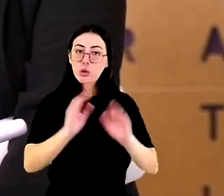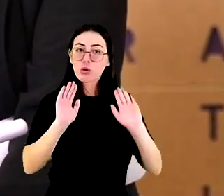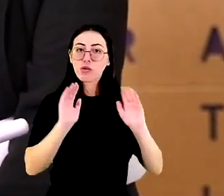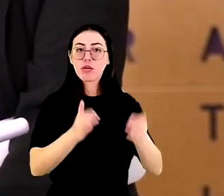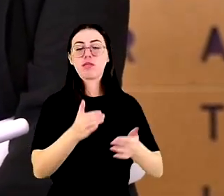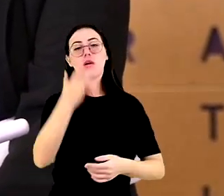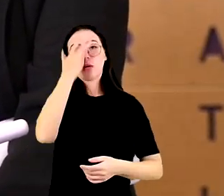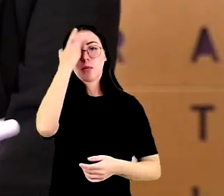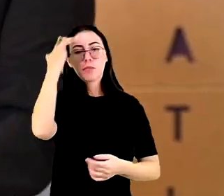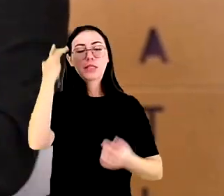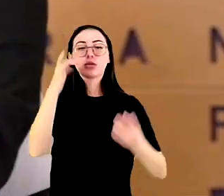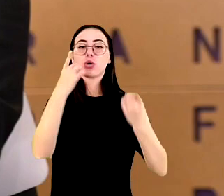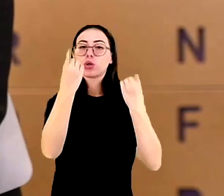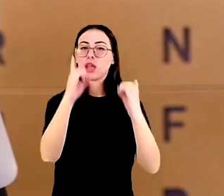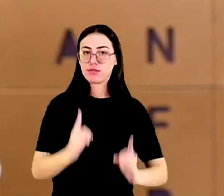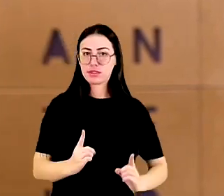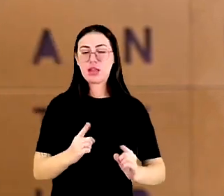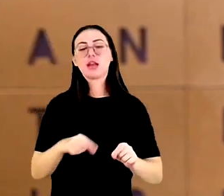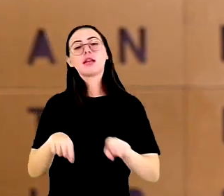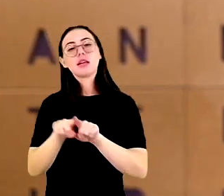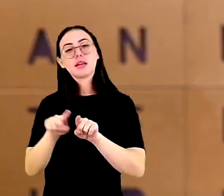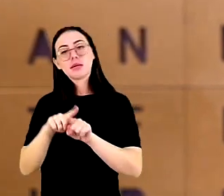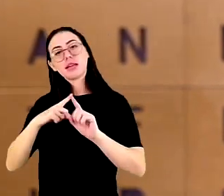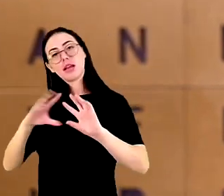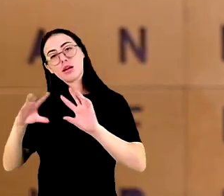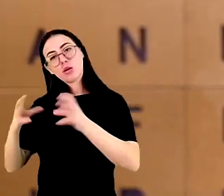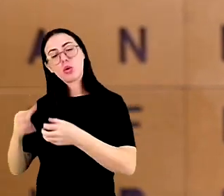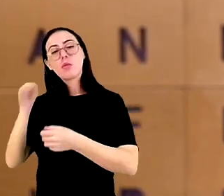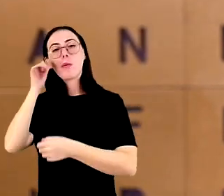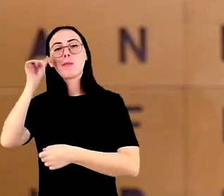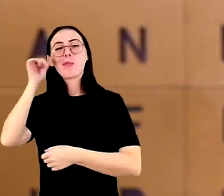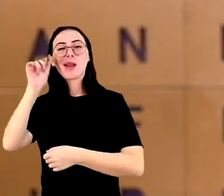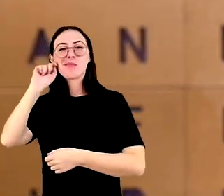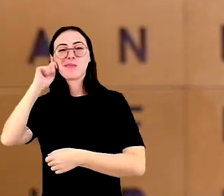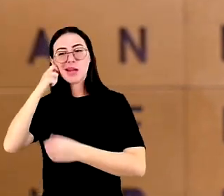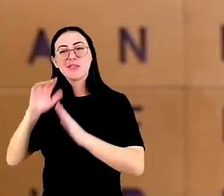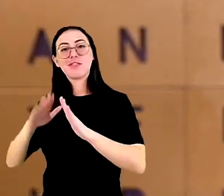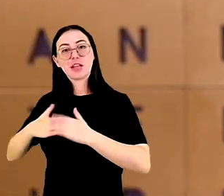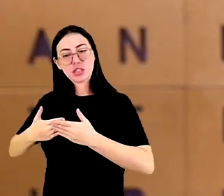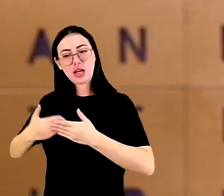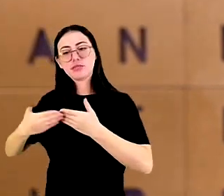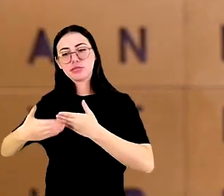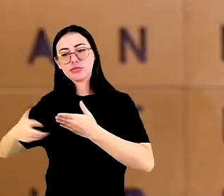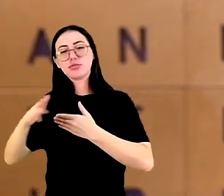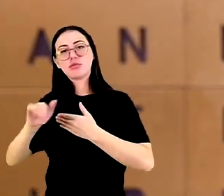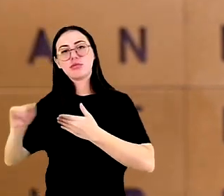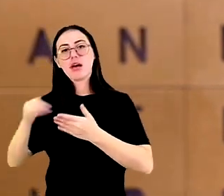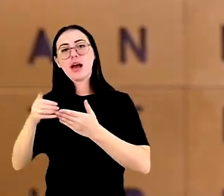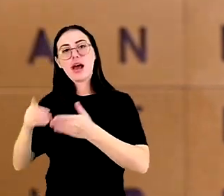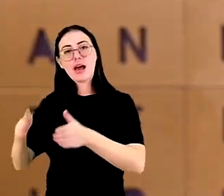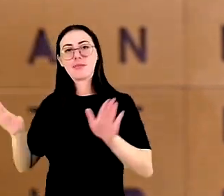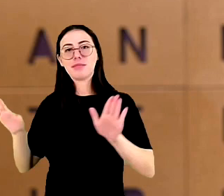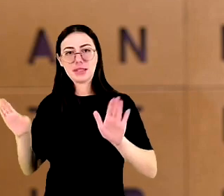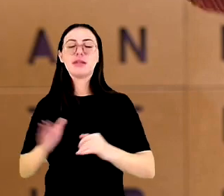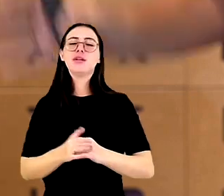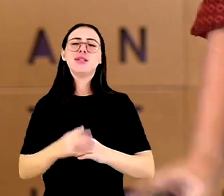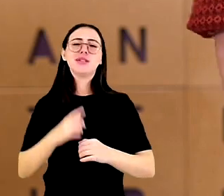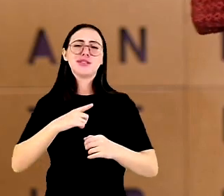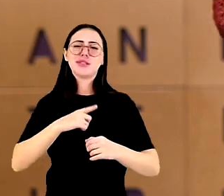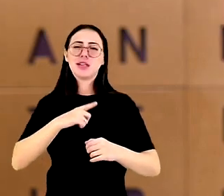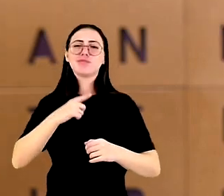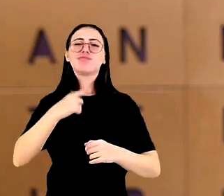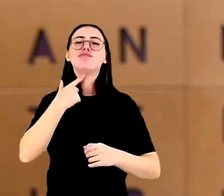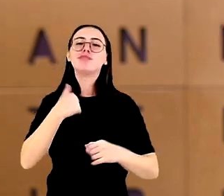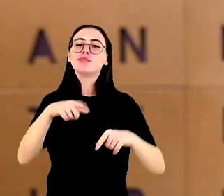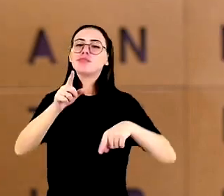vai abrir para mulheres pretas. E a gente tem uma que é com toda essa diversidade. Pessoal, diversidade, ela é etária, ela